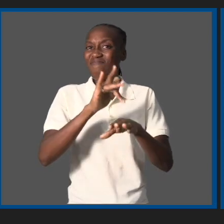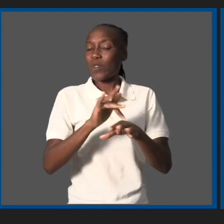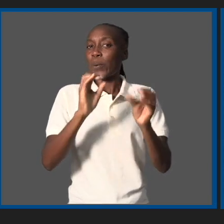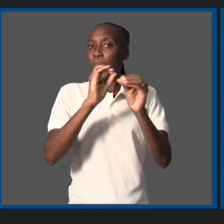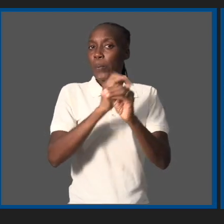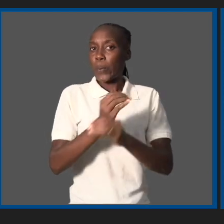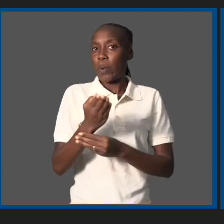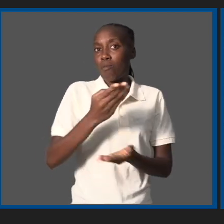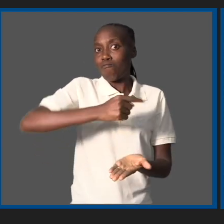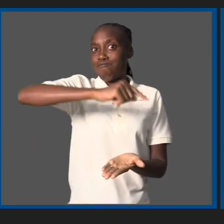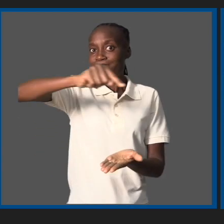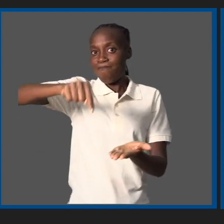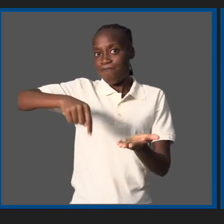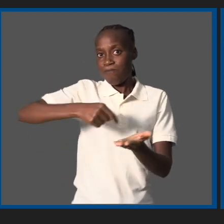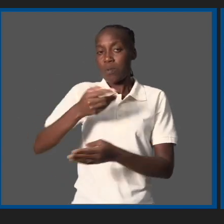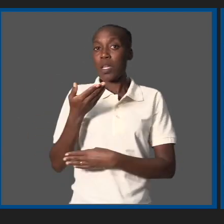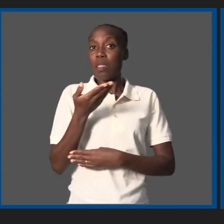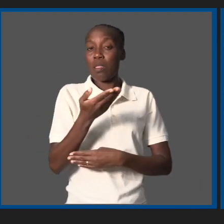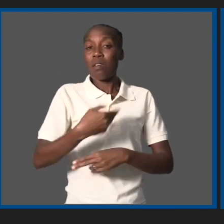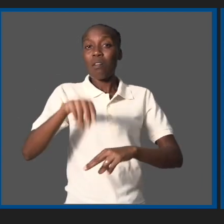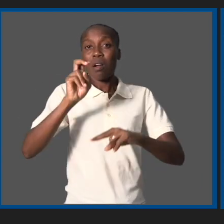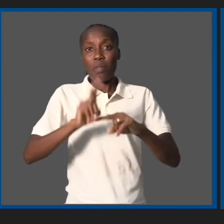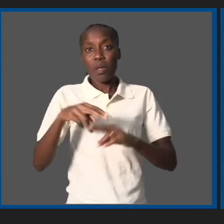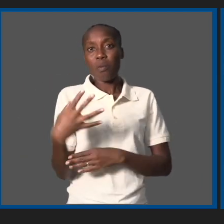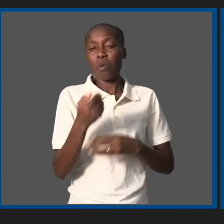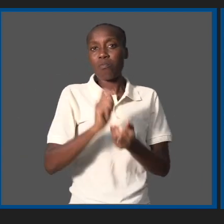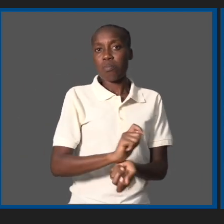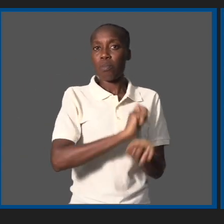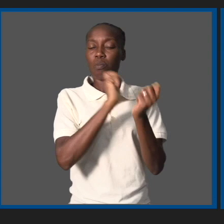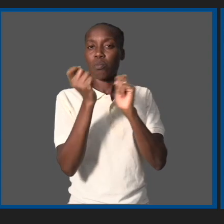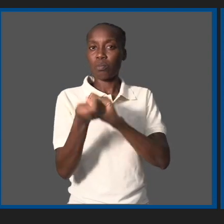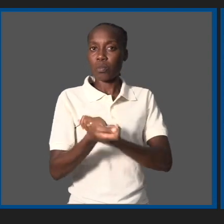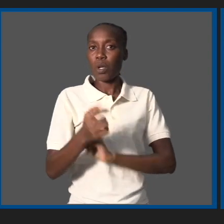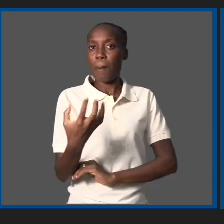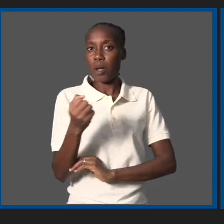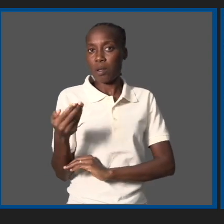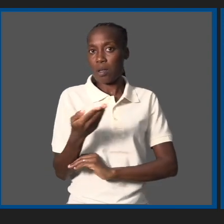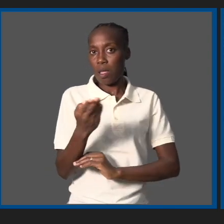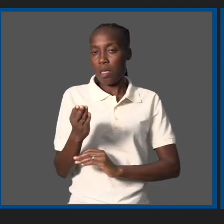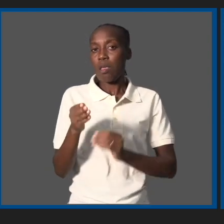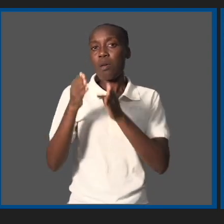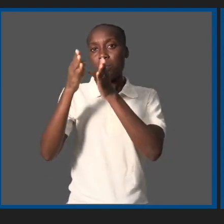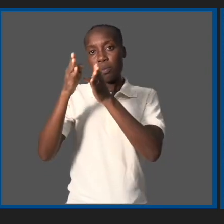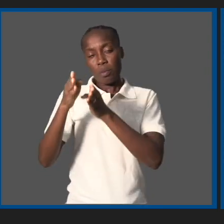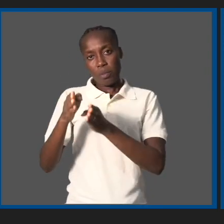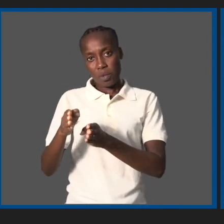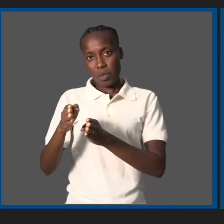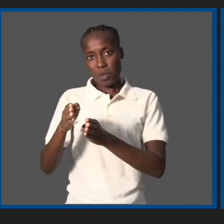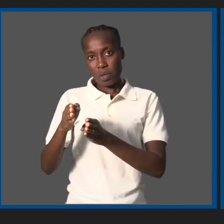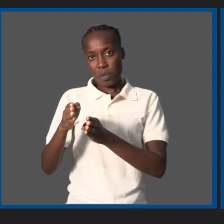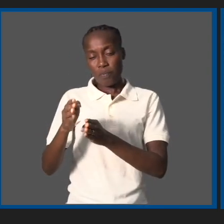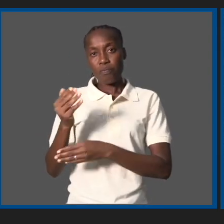direto com a laje. Esta cadeira pode, como podemos ver, ser adaptada no contexto de ela em continuidade